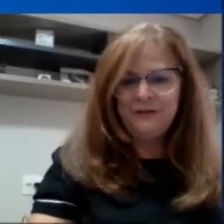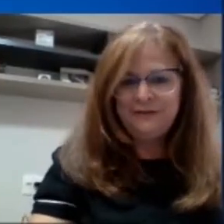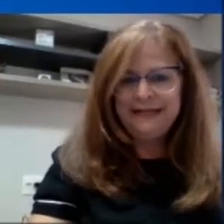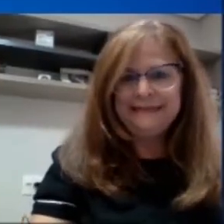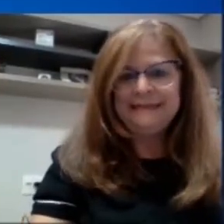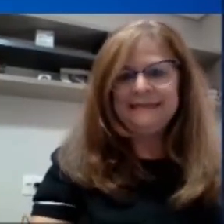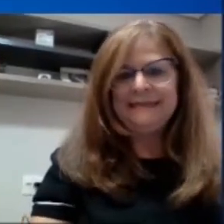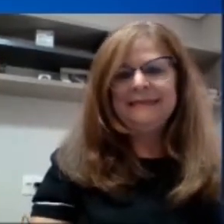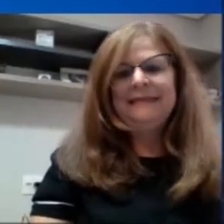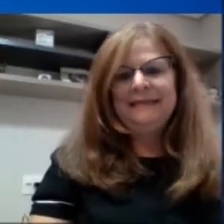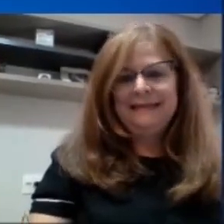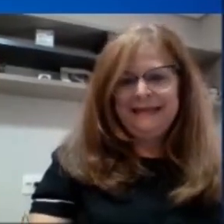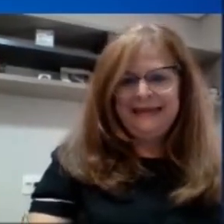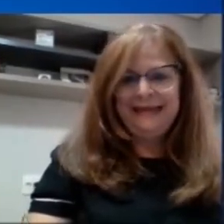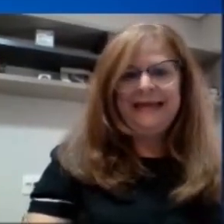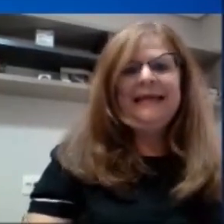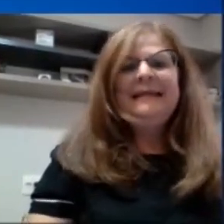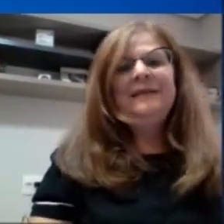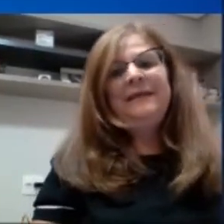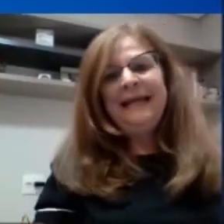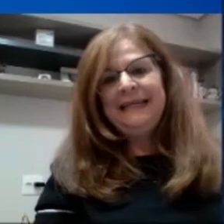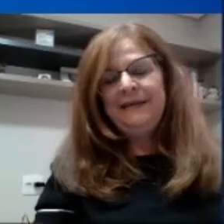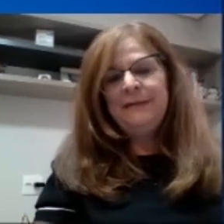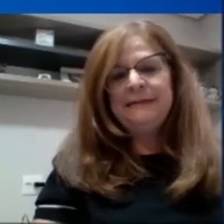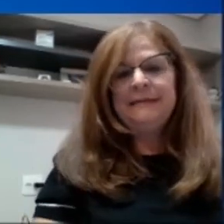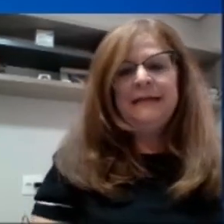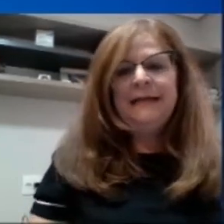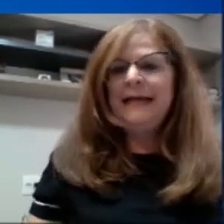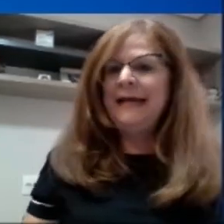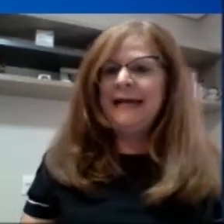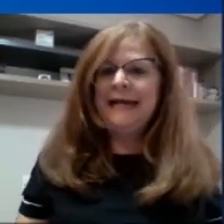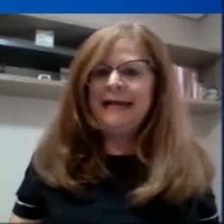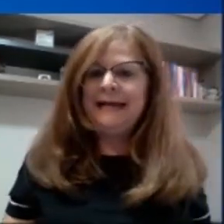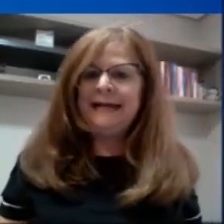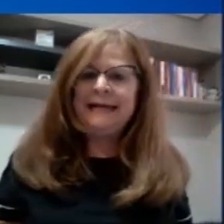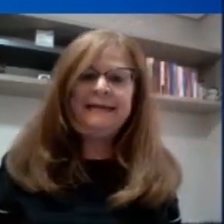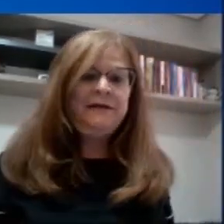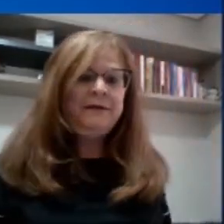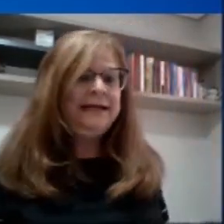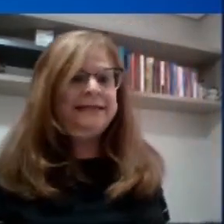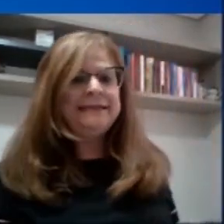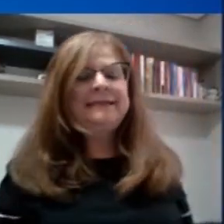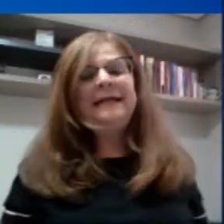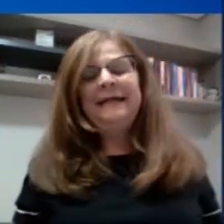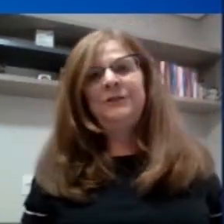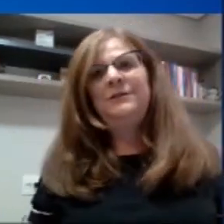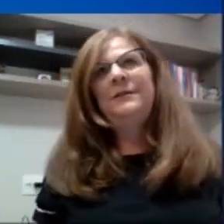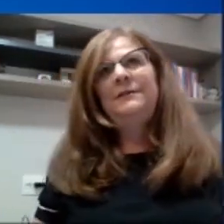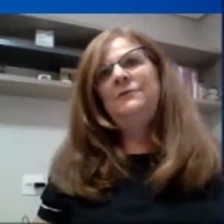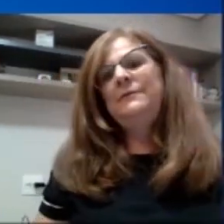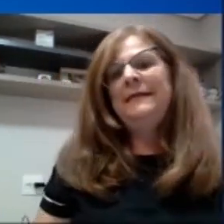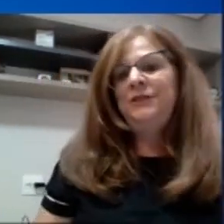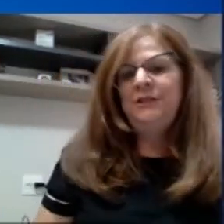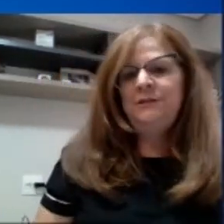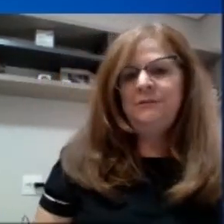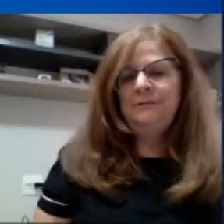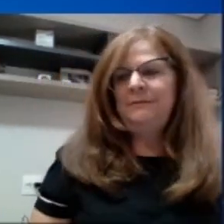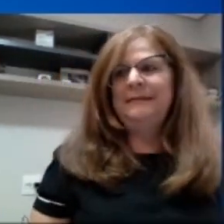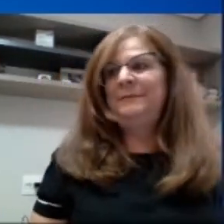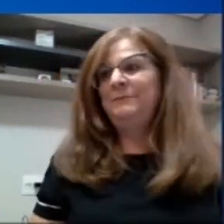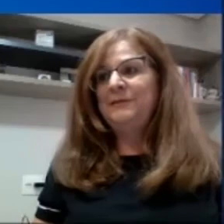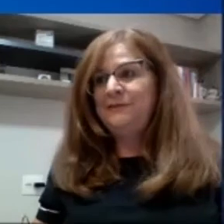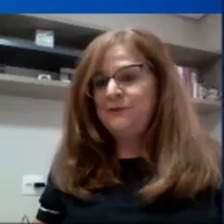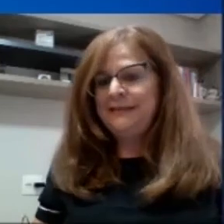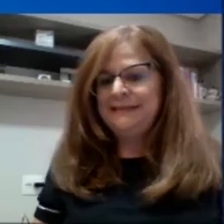Perceberam a diferença? Então, na Libras, não há necessidade dos artigos,